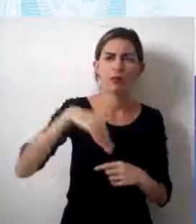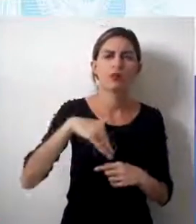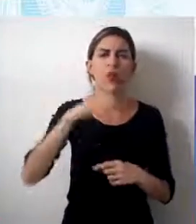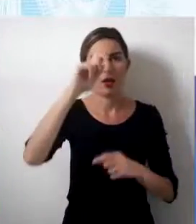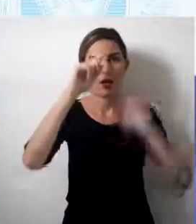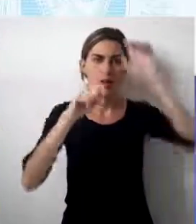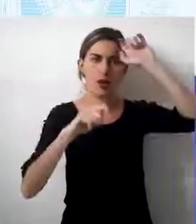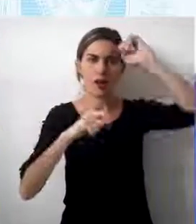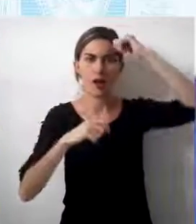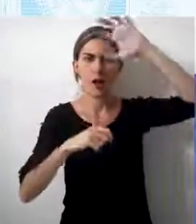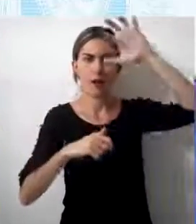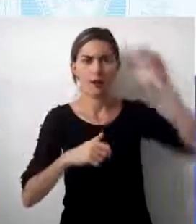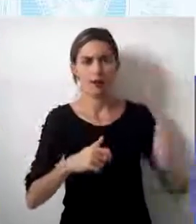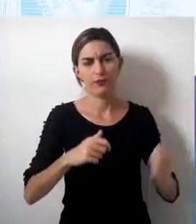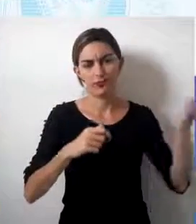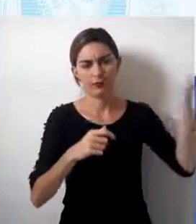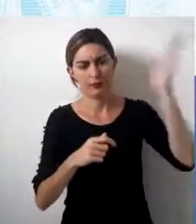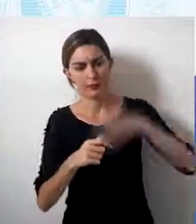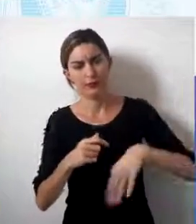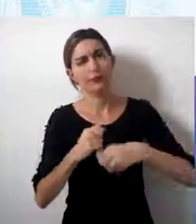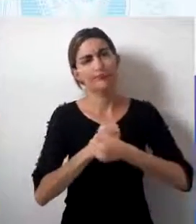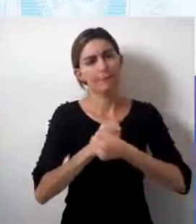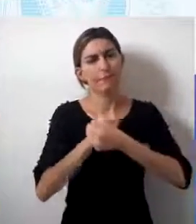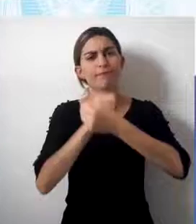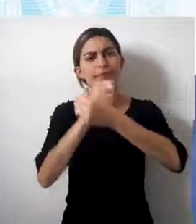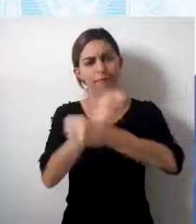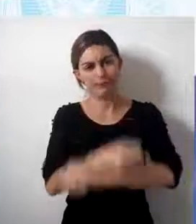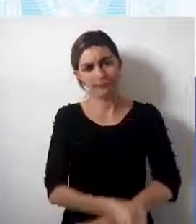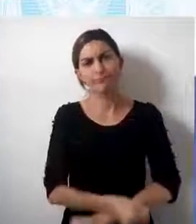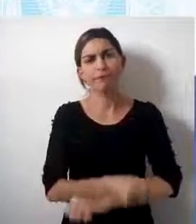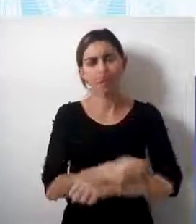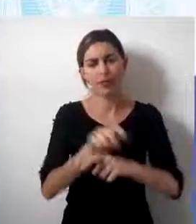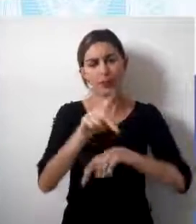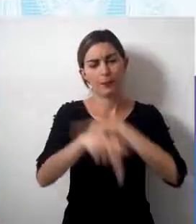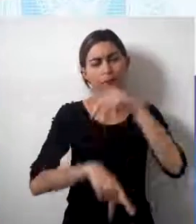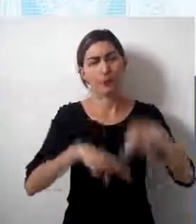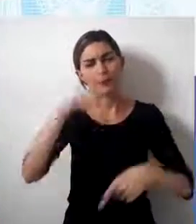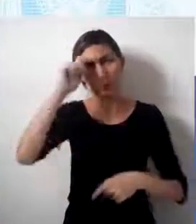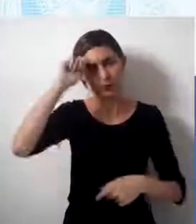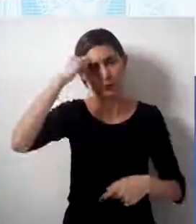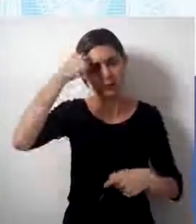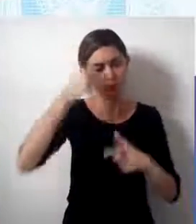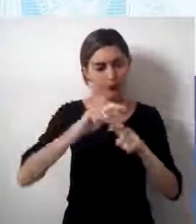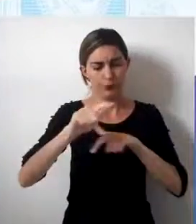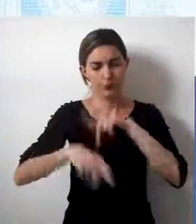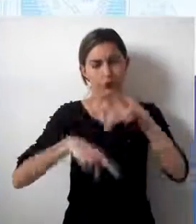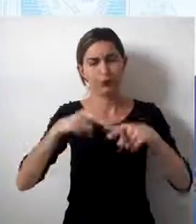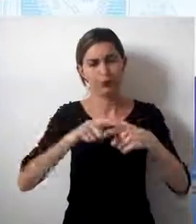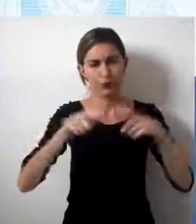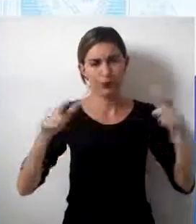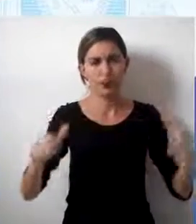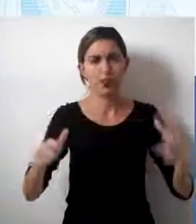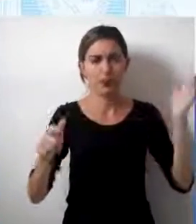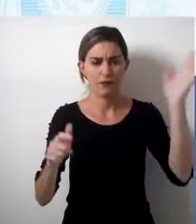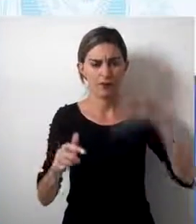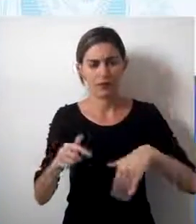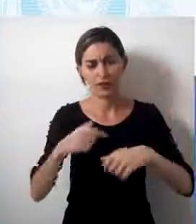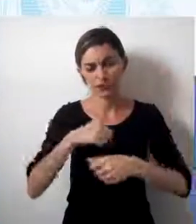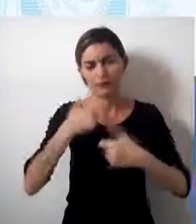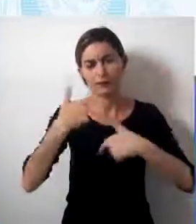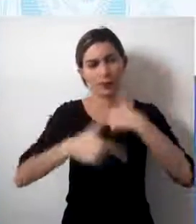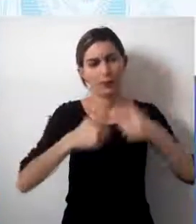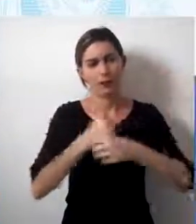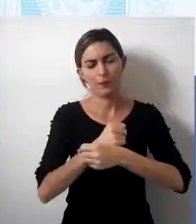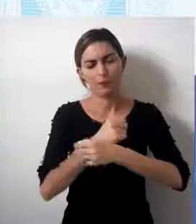trazido da África em forma da população negra que foi sendo trazida da África para cá para